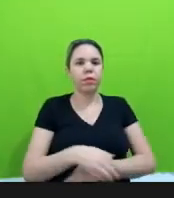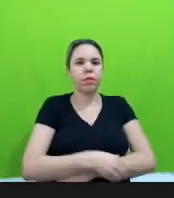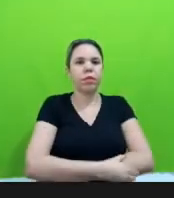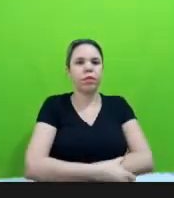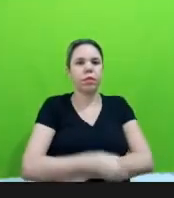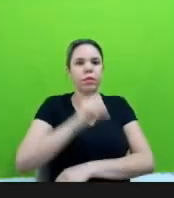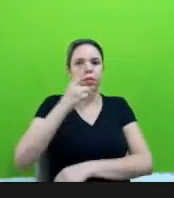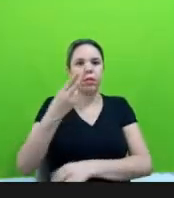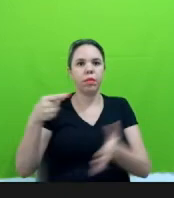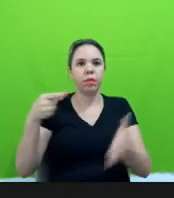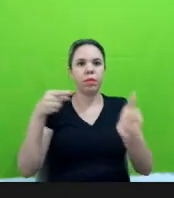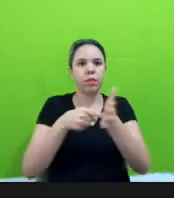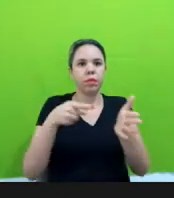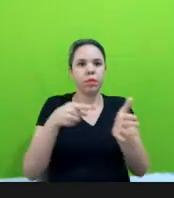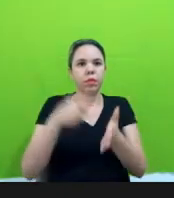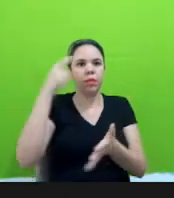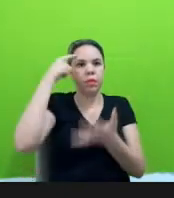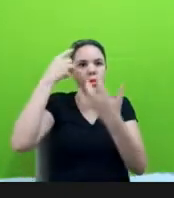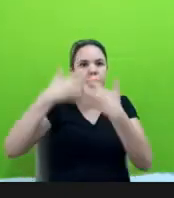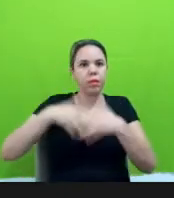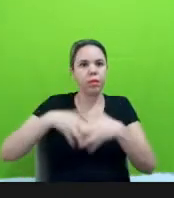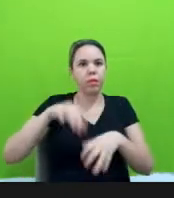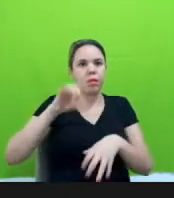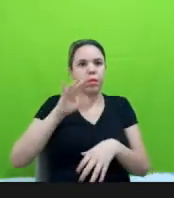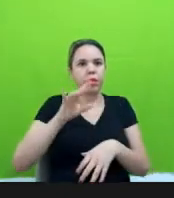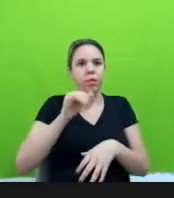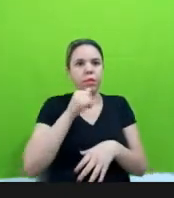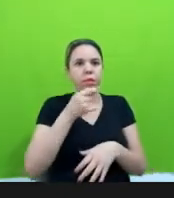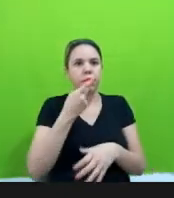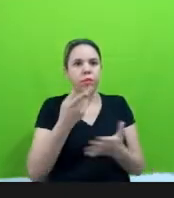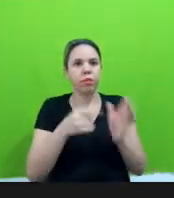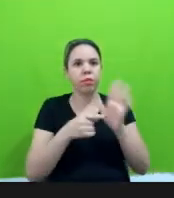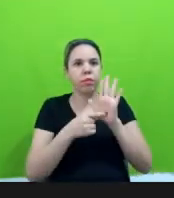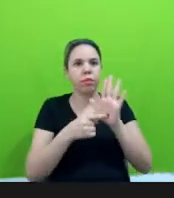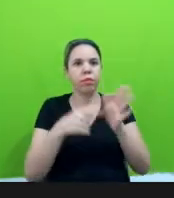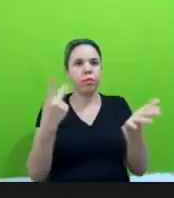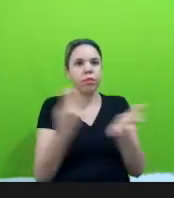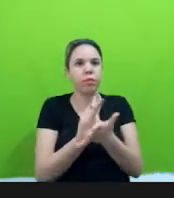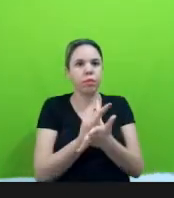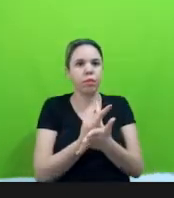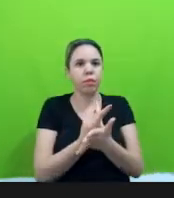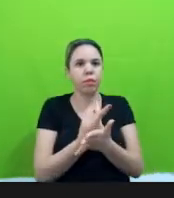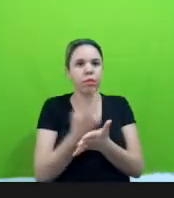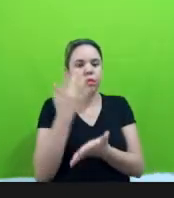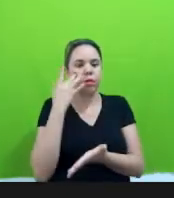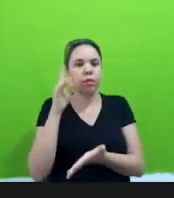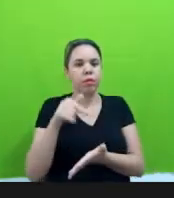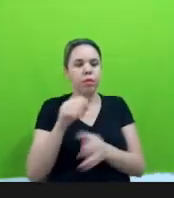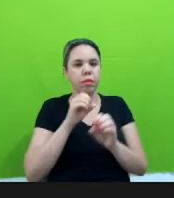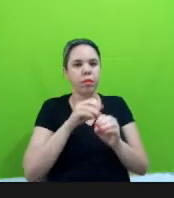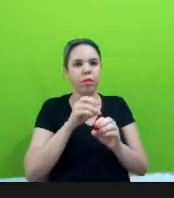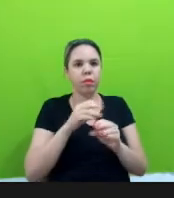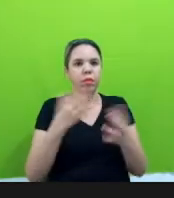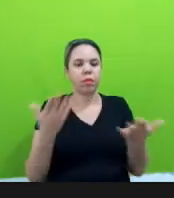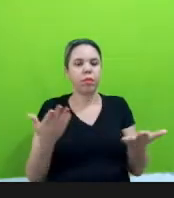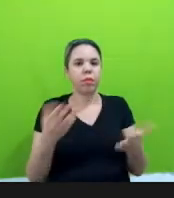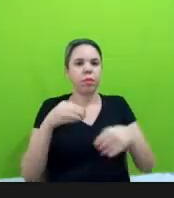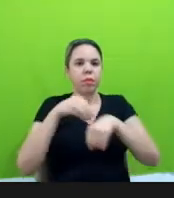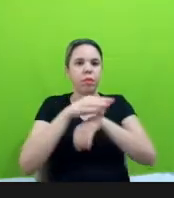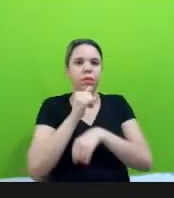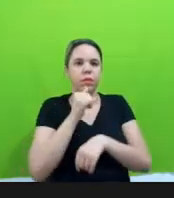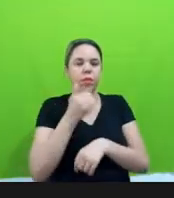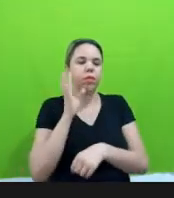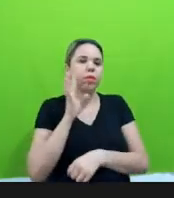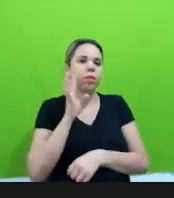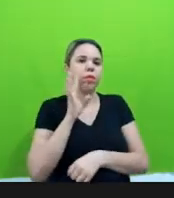Também tem gente que pensa que lá é só É, denúncia, só né? denúncia, só mostrar o É. que está errado, mas Isso. acho que a educação traz esse exemplo bem bacana